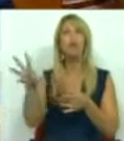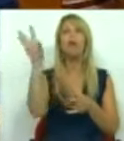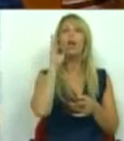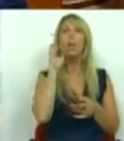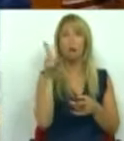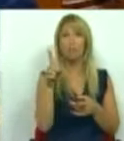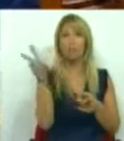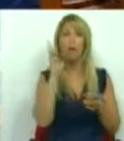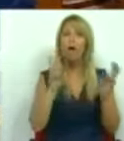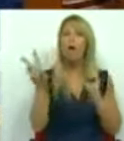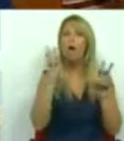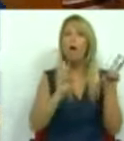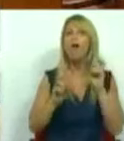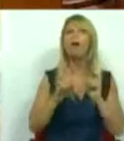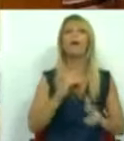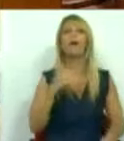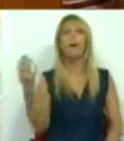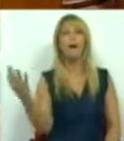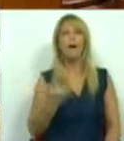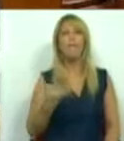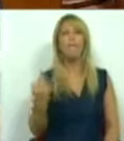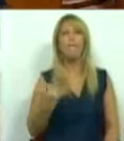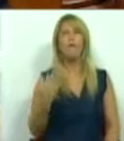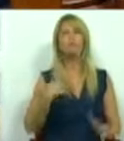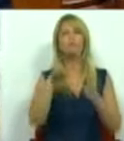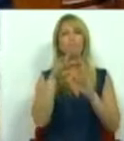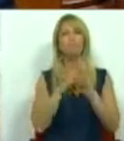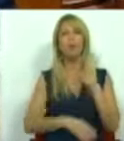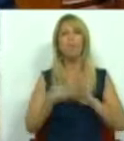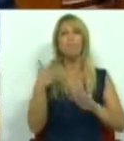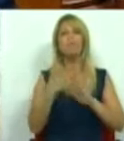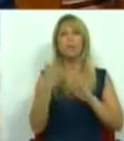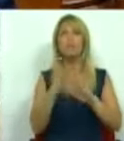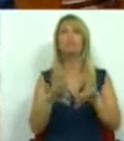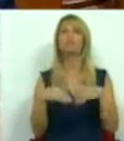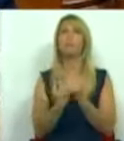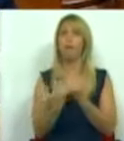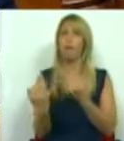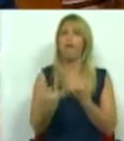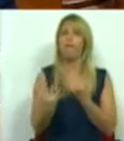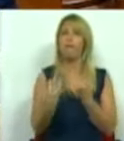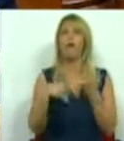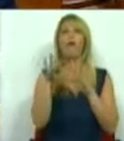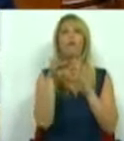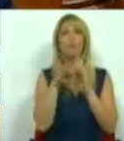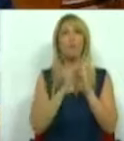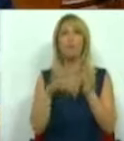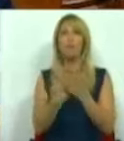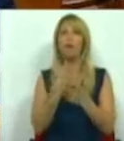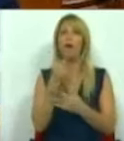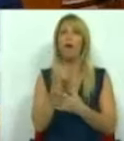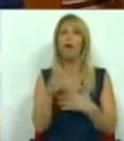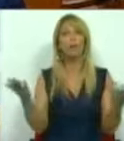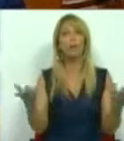nos capacitamos da importância do Programa de Emergência Social, um programa que congrega um repositório de